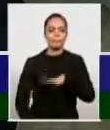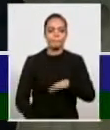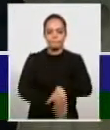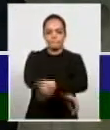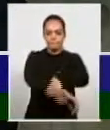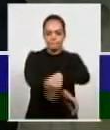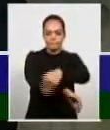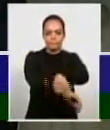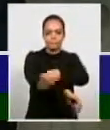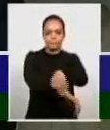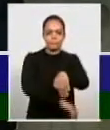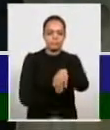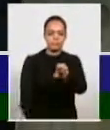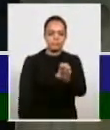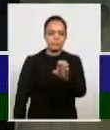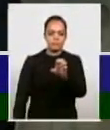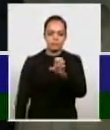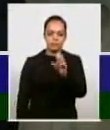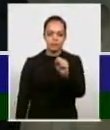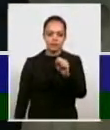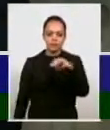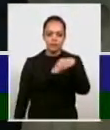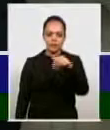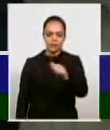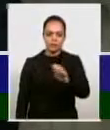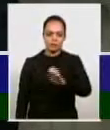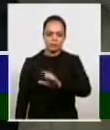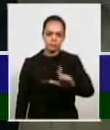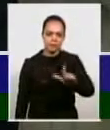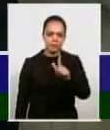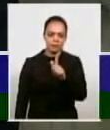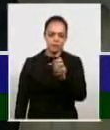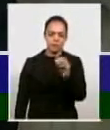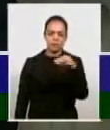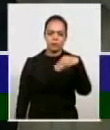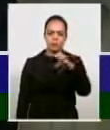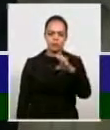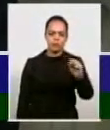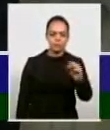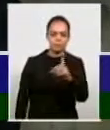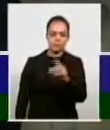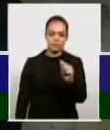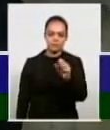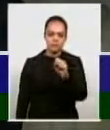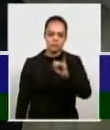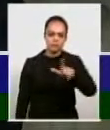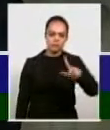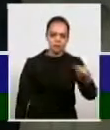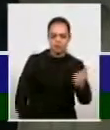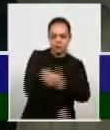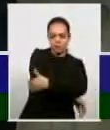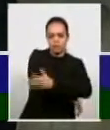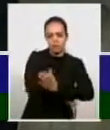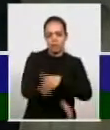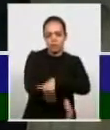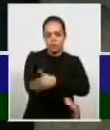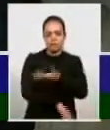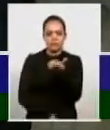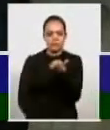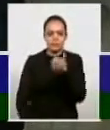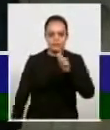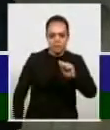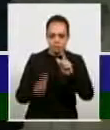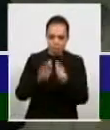rua Ismael Gomes da Silva, esquina ali com a rua 6A, ali no Alto